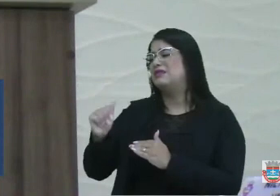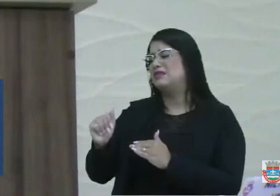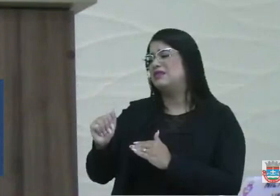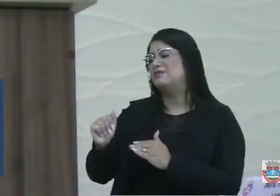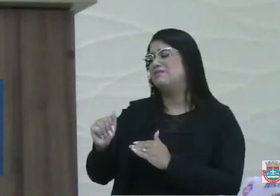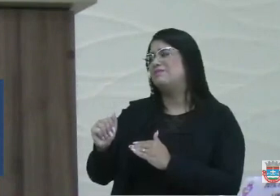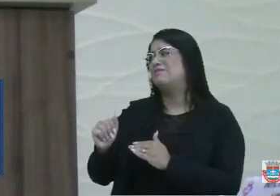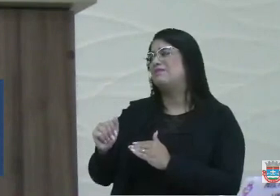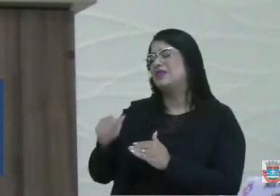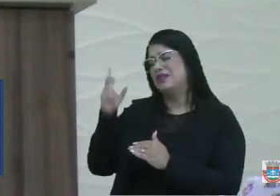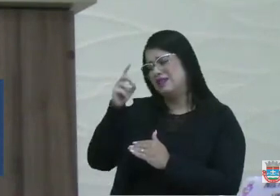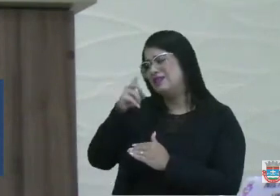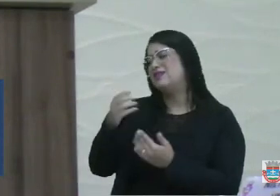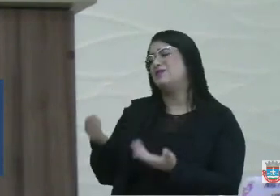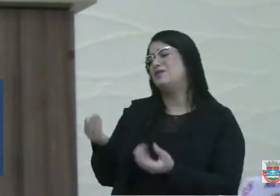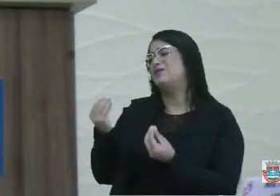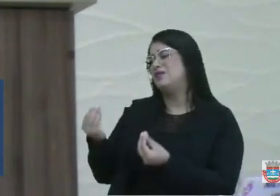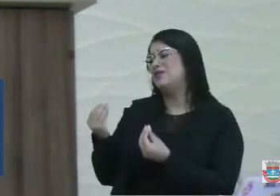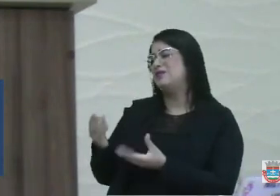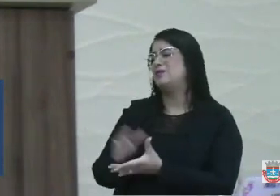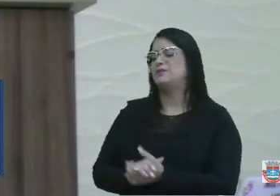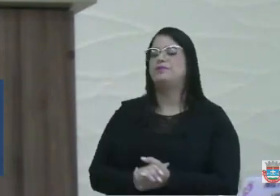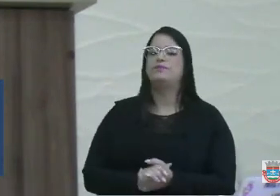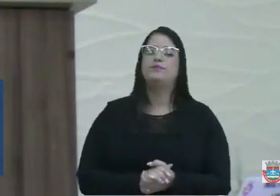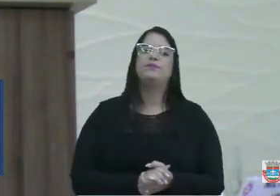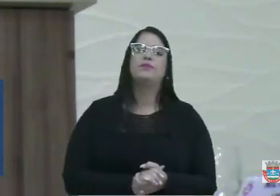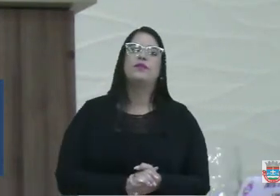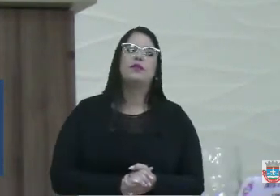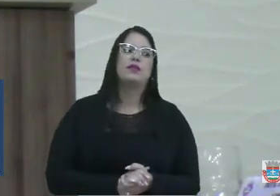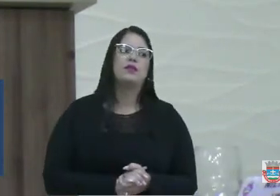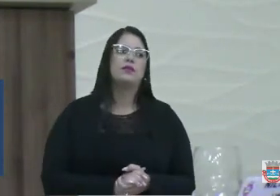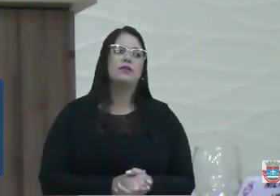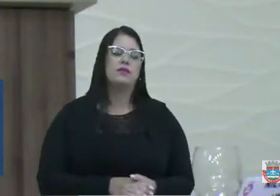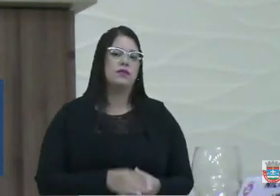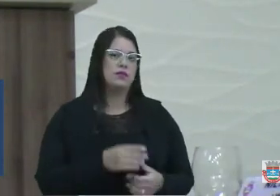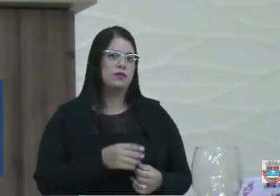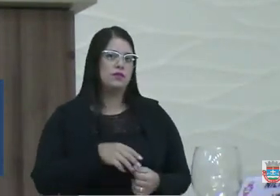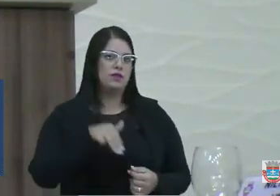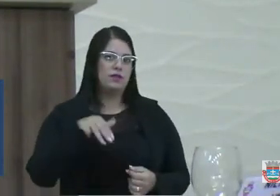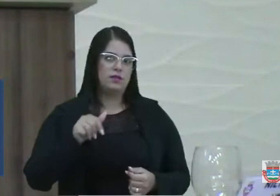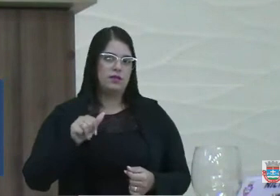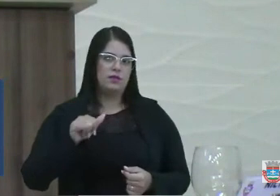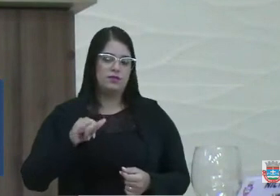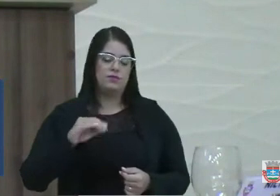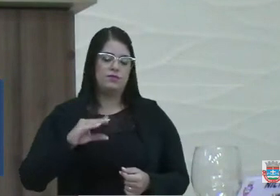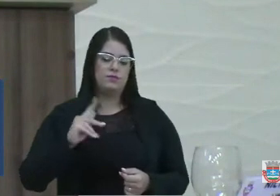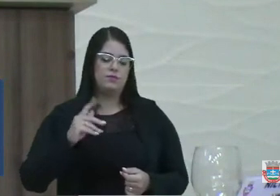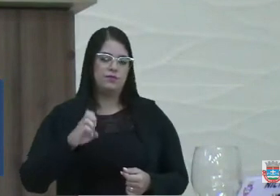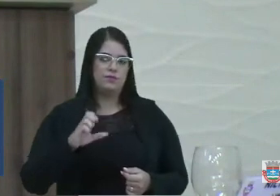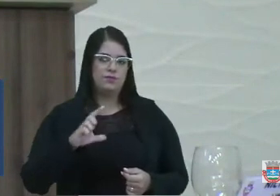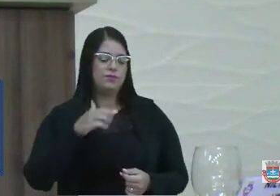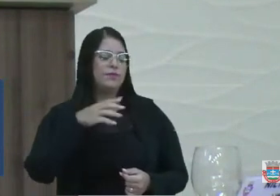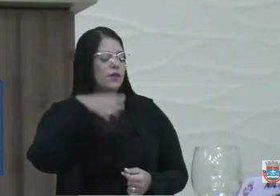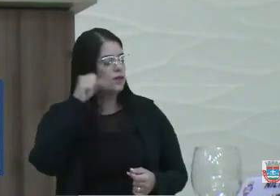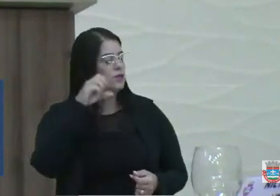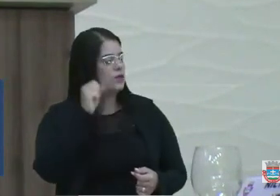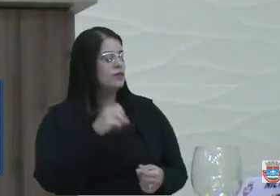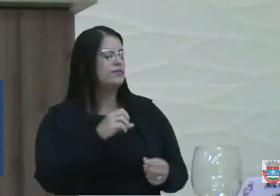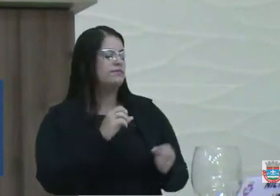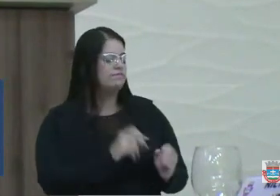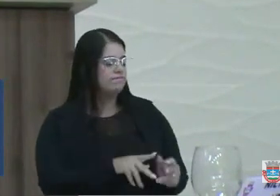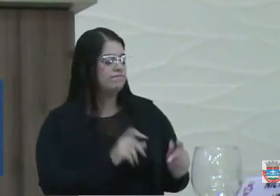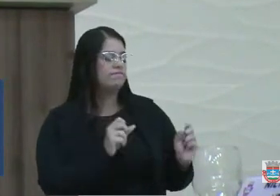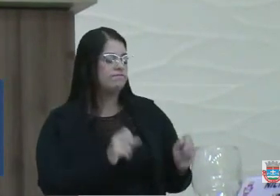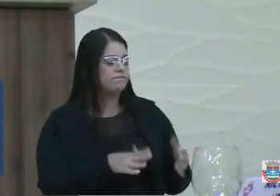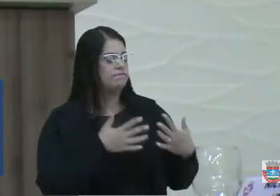E isso dificulta muito. A mãe de família, que manhã sudinha não tem um pingo d'água em casa, é muito triste. E estamos aqui para